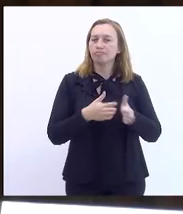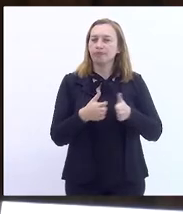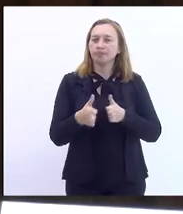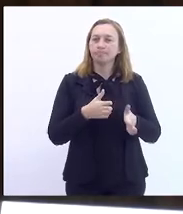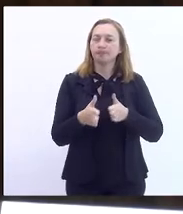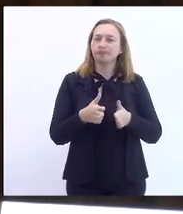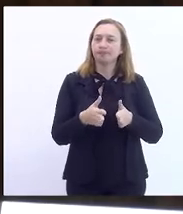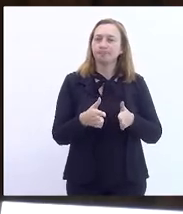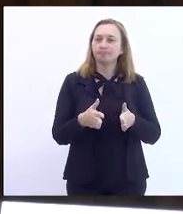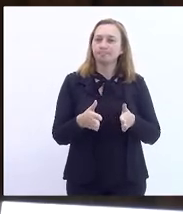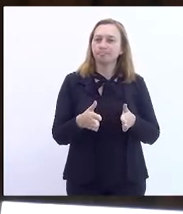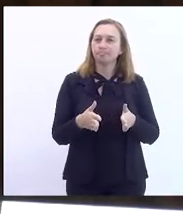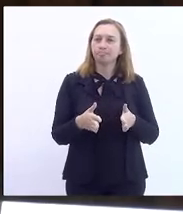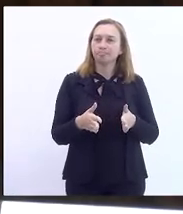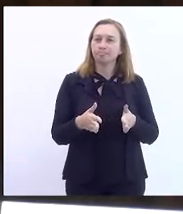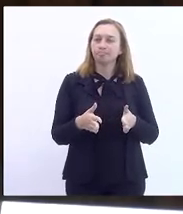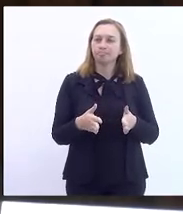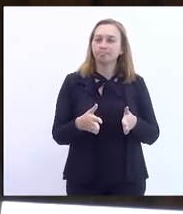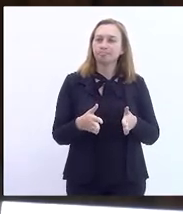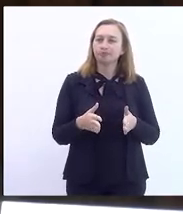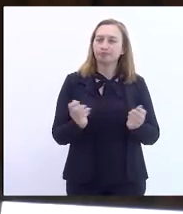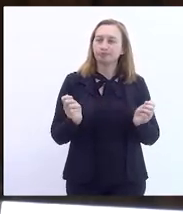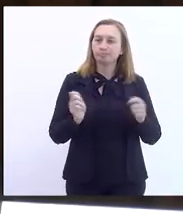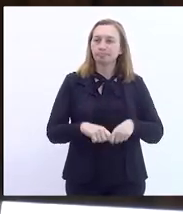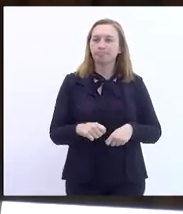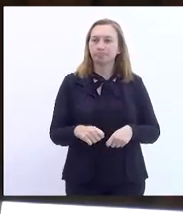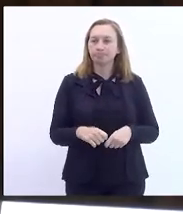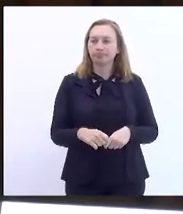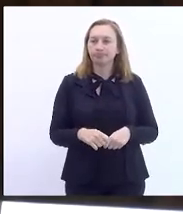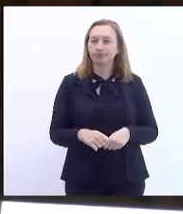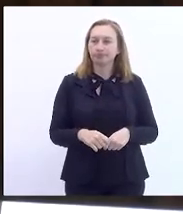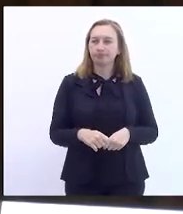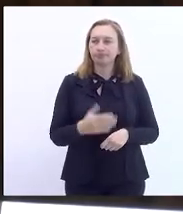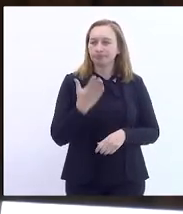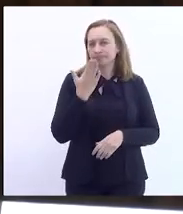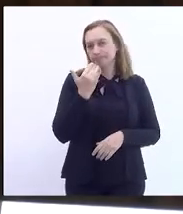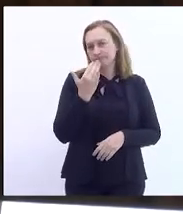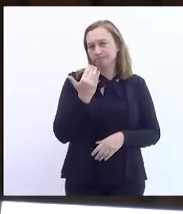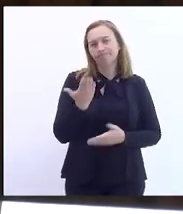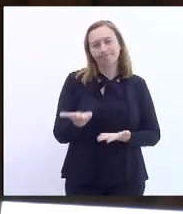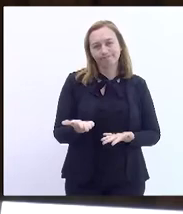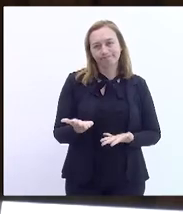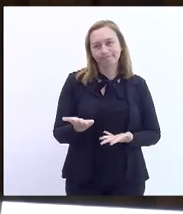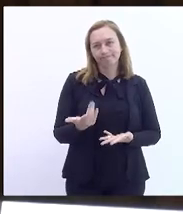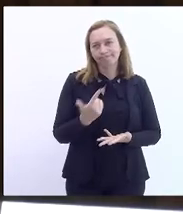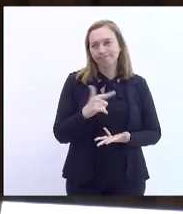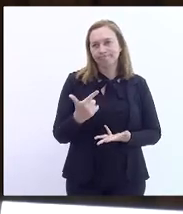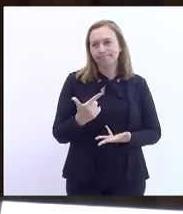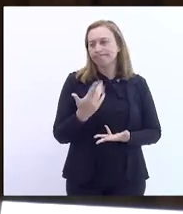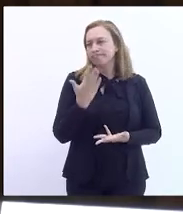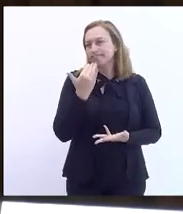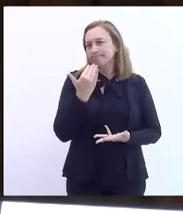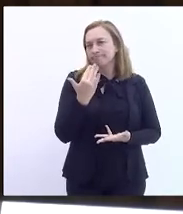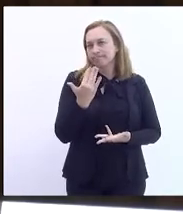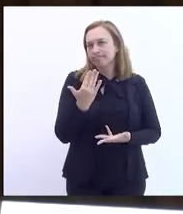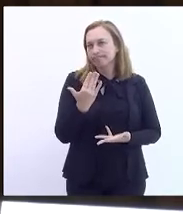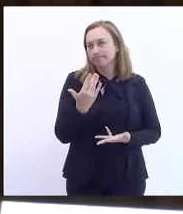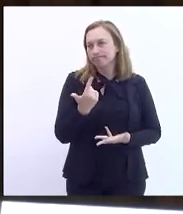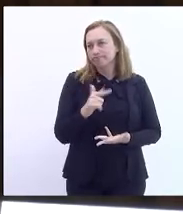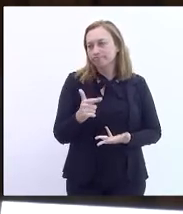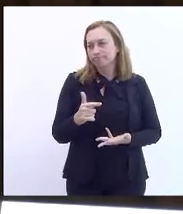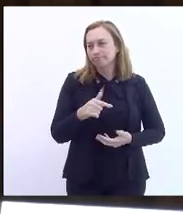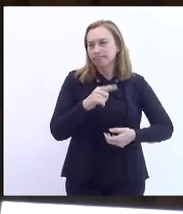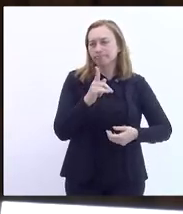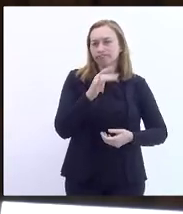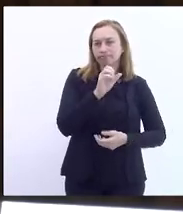a bem xixi e possibilidades por larga taxa que é de comer não ter o que não tenha o que comer não